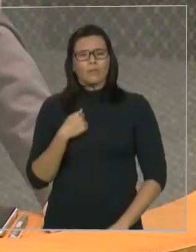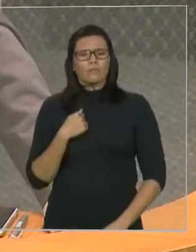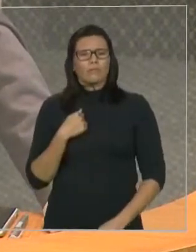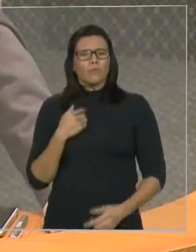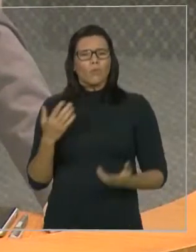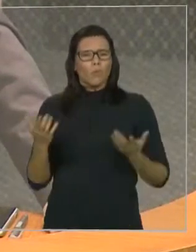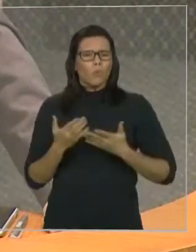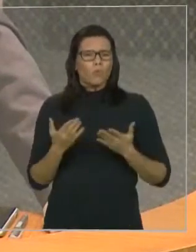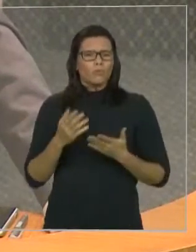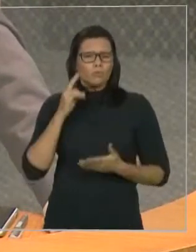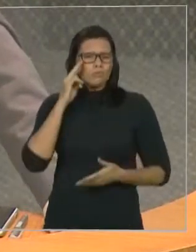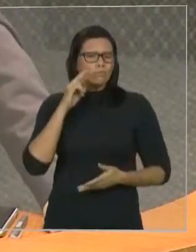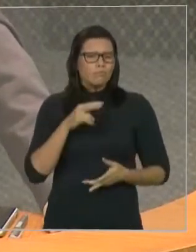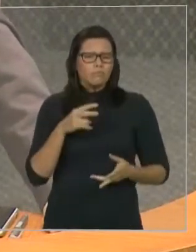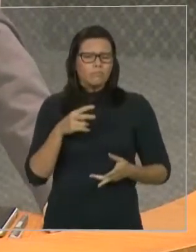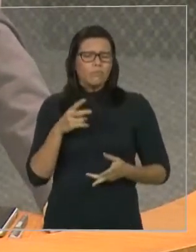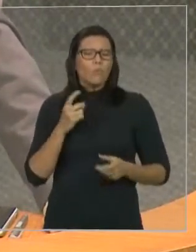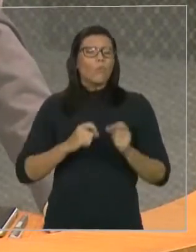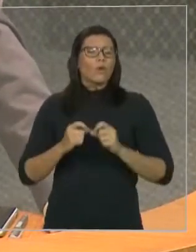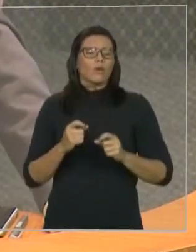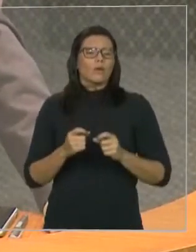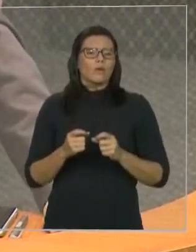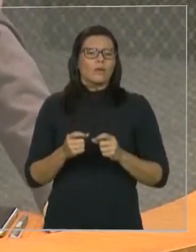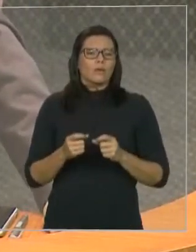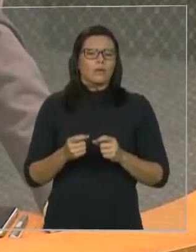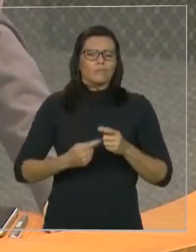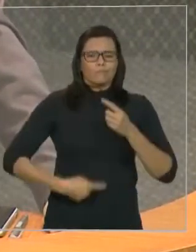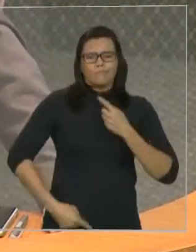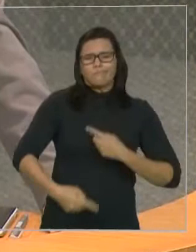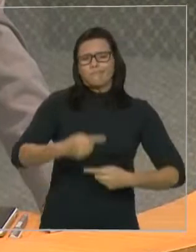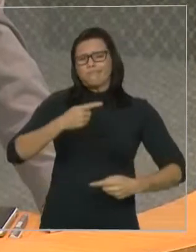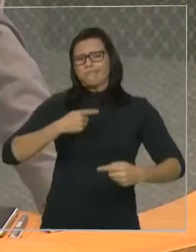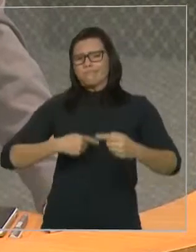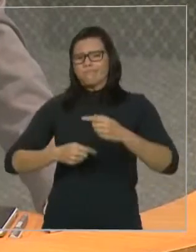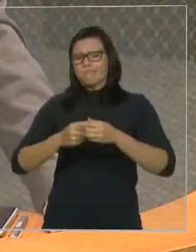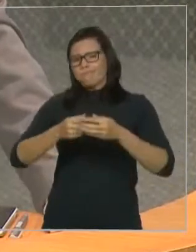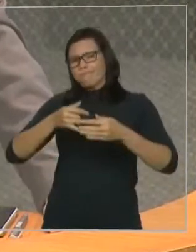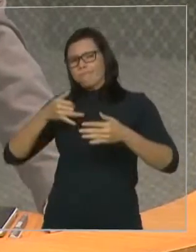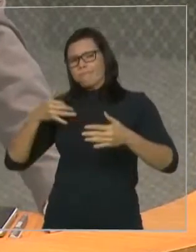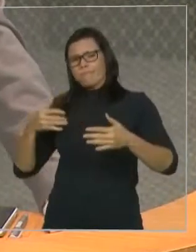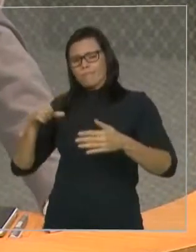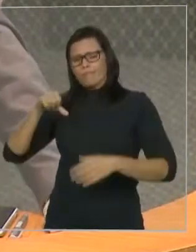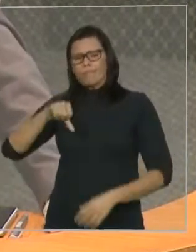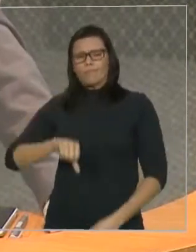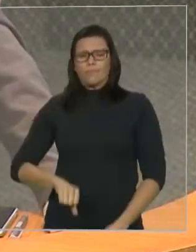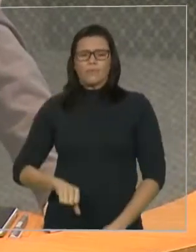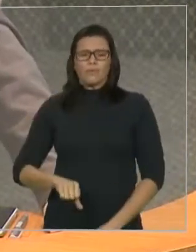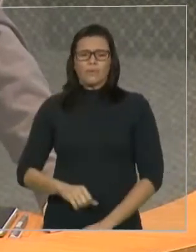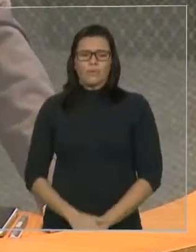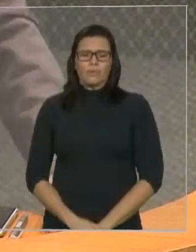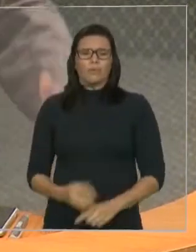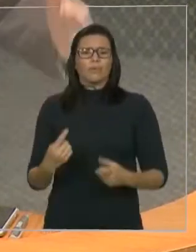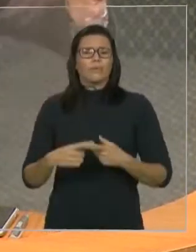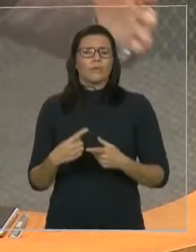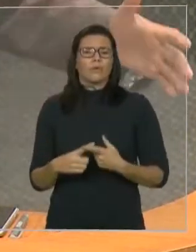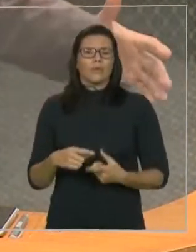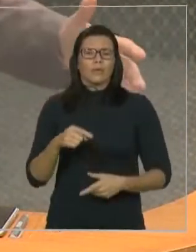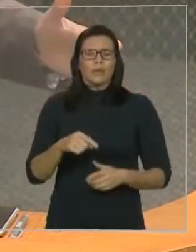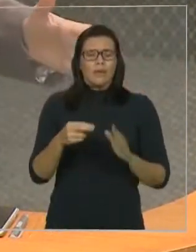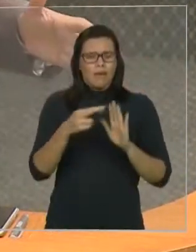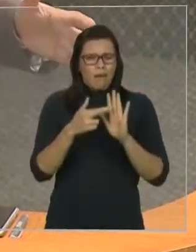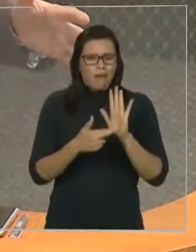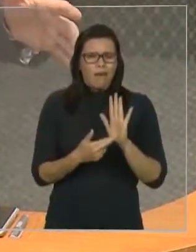retrocesso porque cria novas medidas que dificultam o trabalho da fiscalização. Por